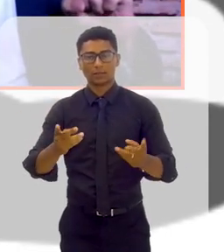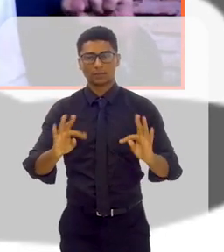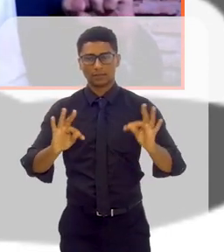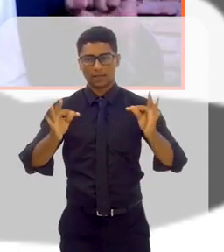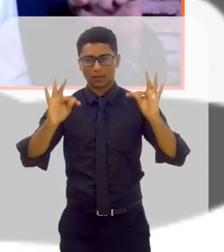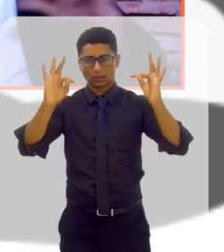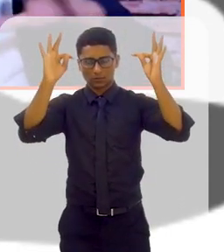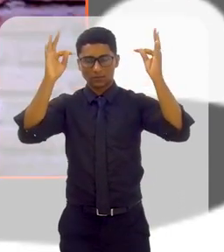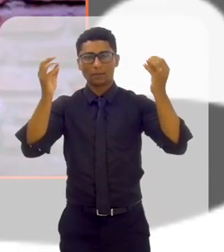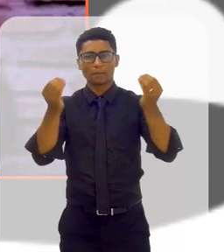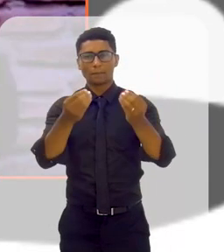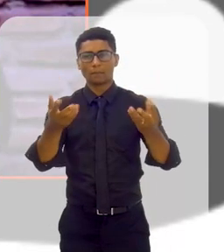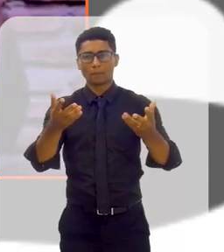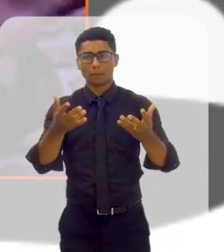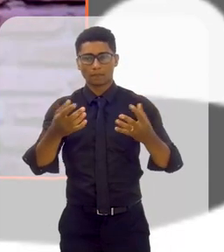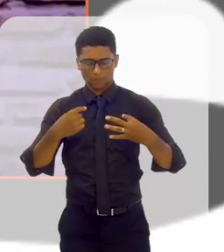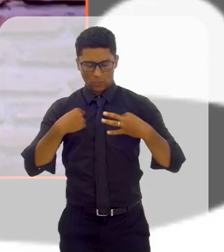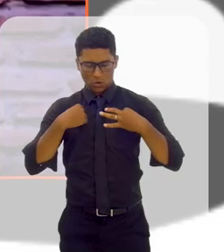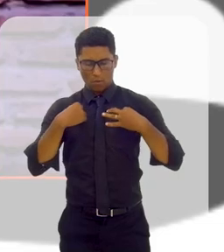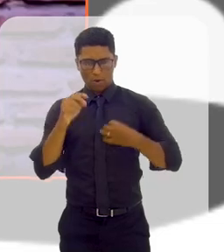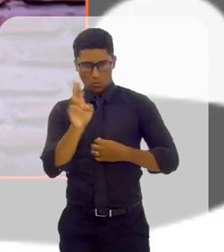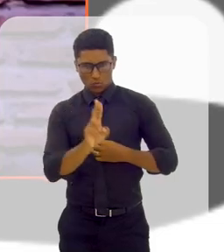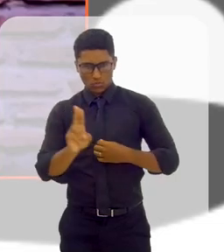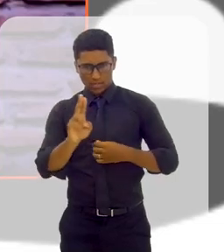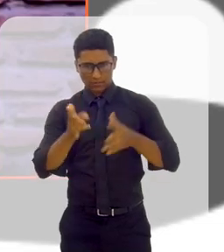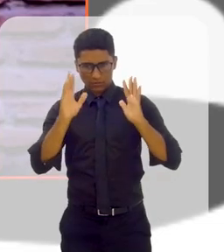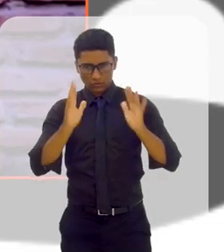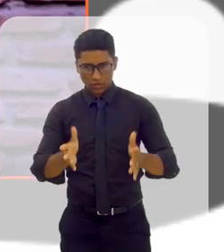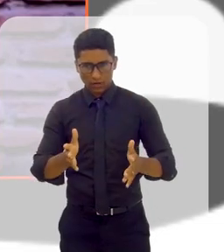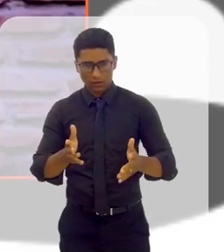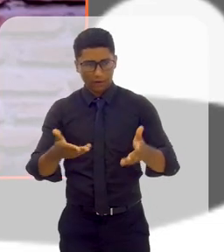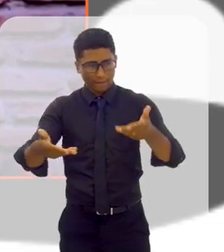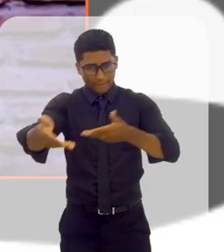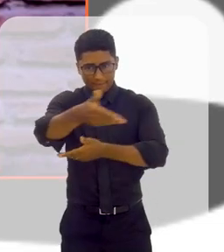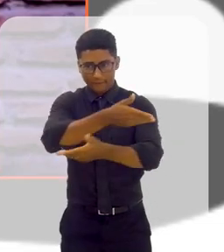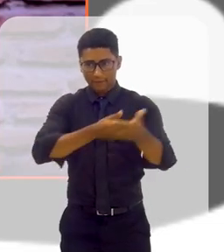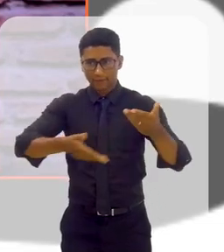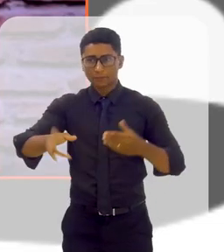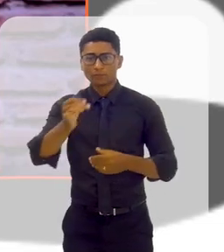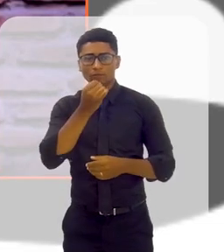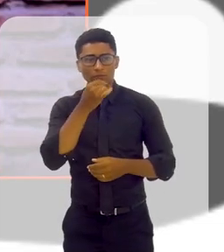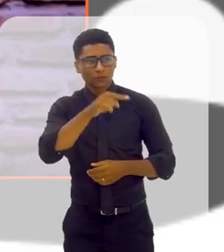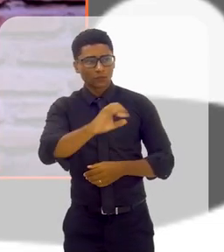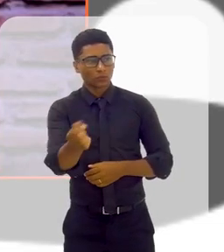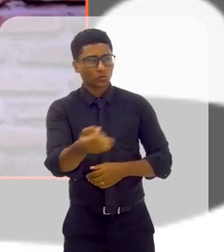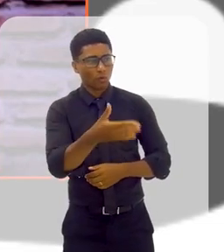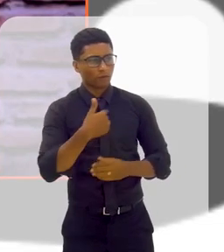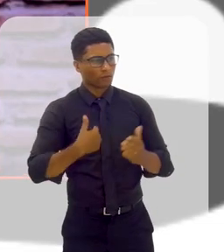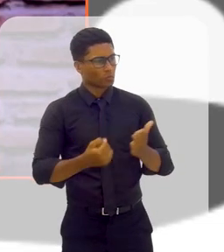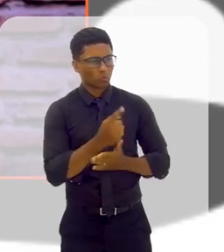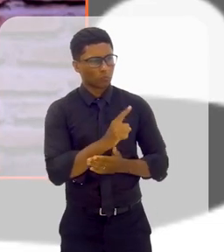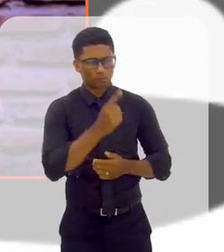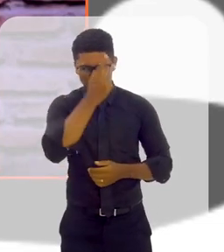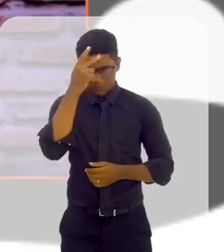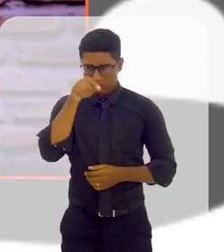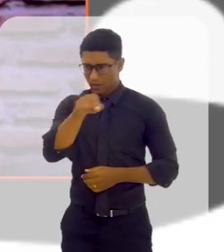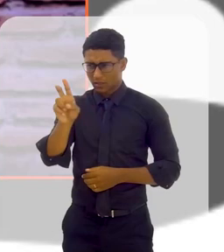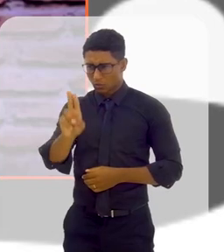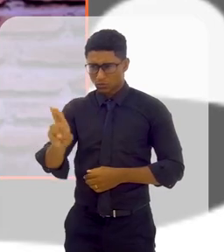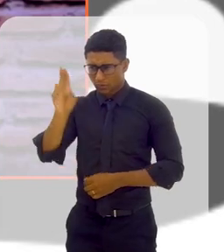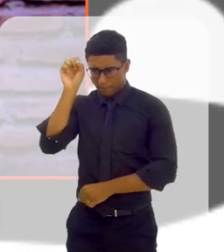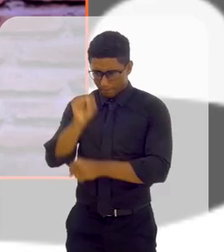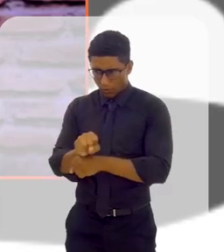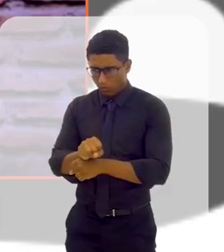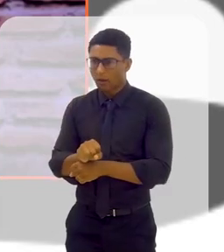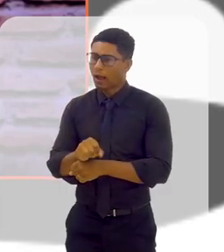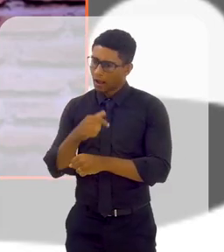quarta revolução industrial para conectar roupas usadas Ou seja eu deixo de comprar uma coisa nova para comprar aquilo que alguém já não